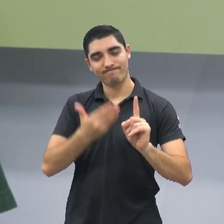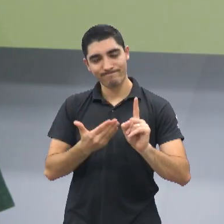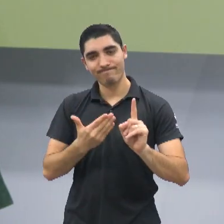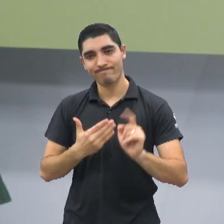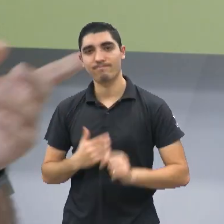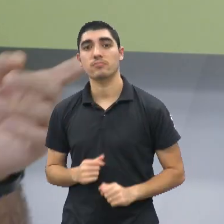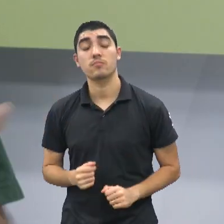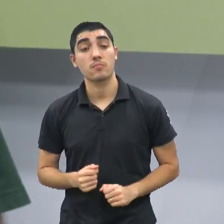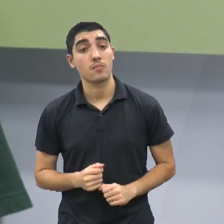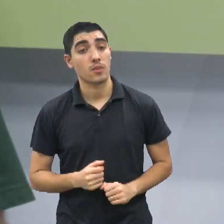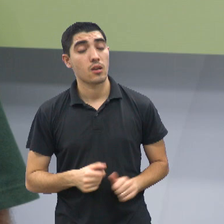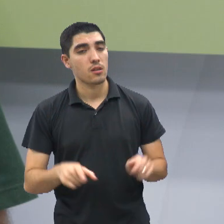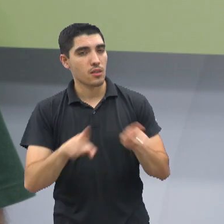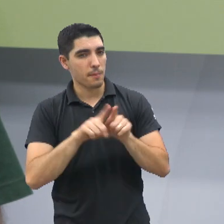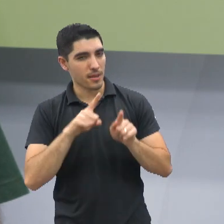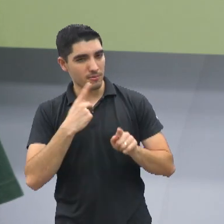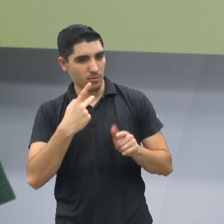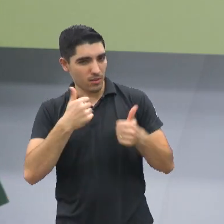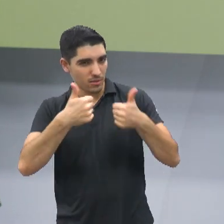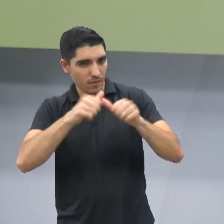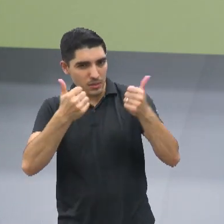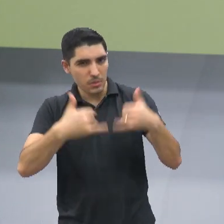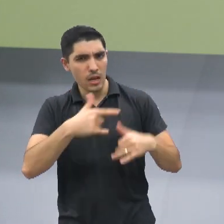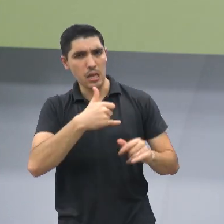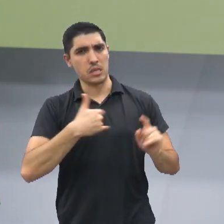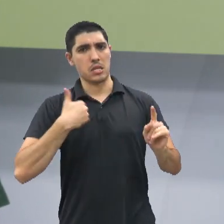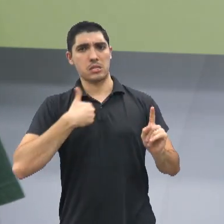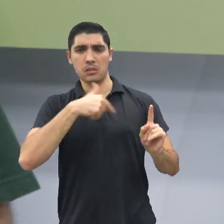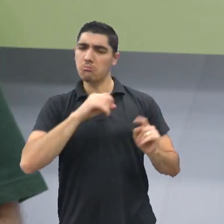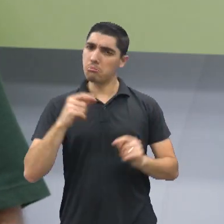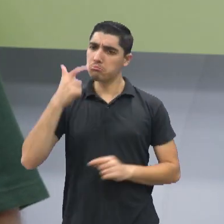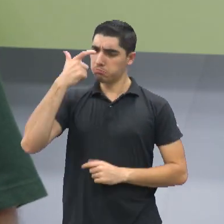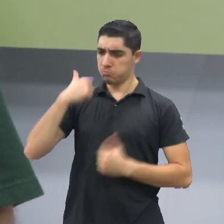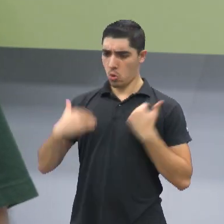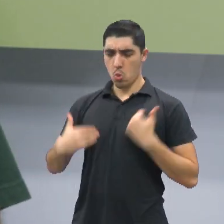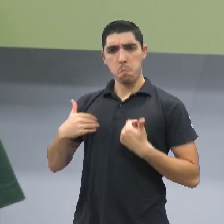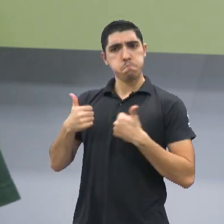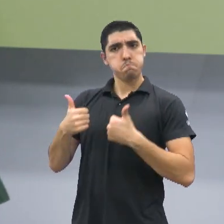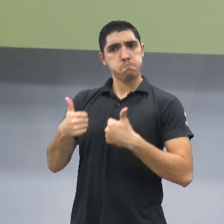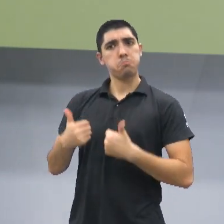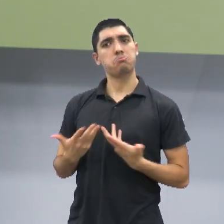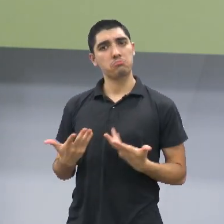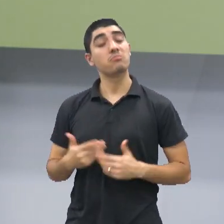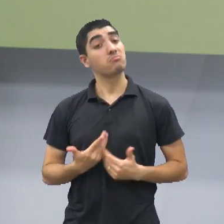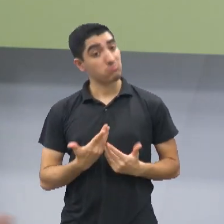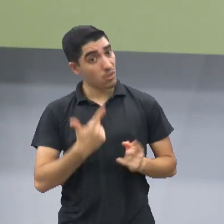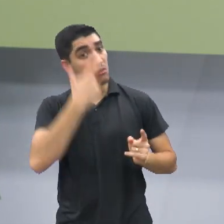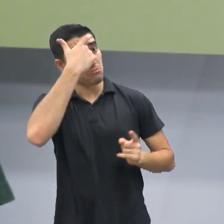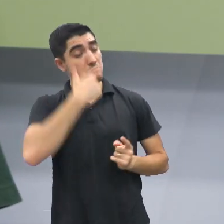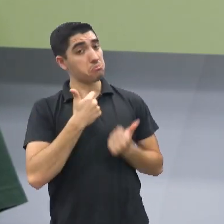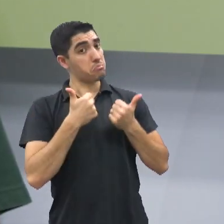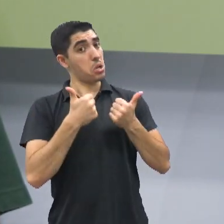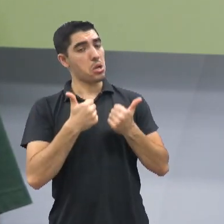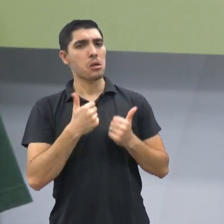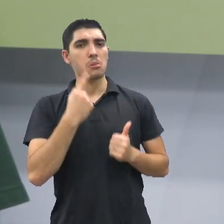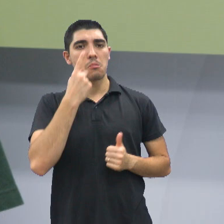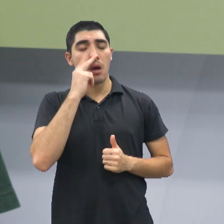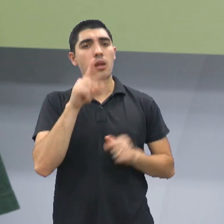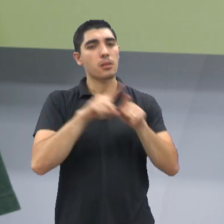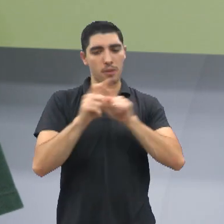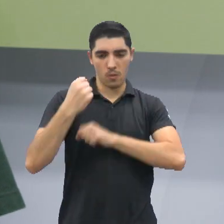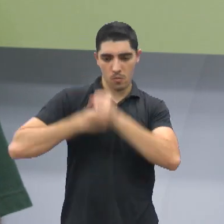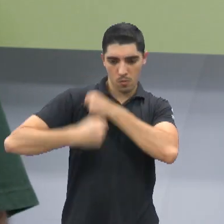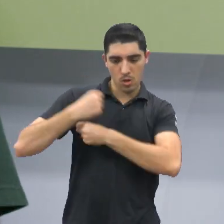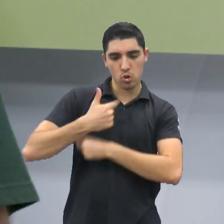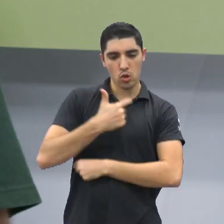que a gente até comentou né não aparentava ter 70 anos né Né tava bem enfim eh teve com a gente aqui no em 2022 no